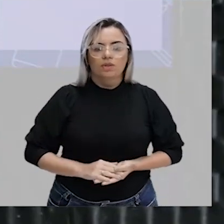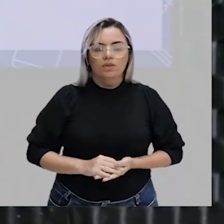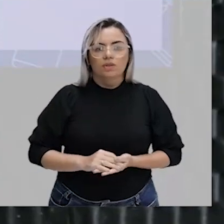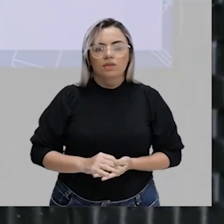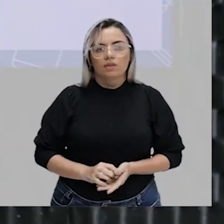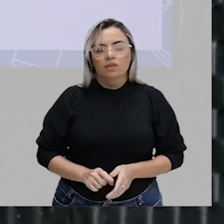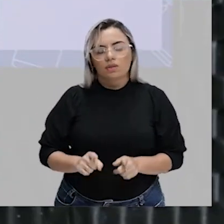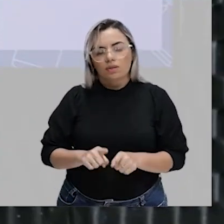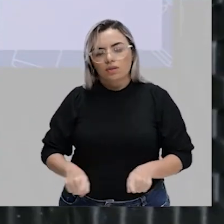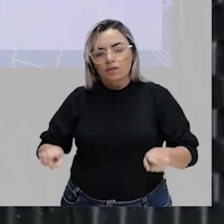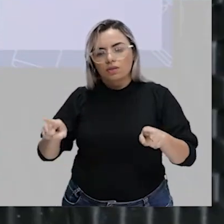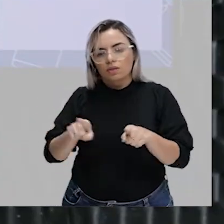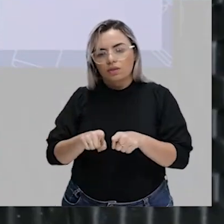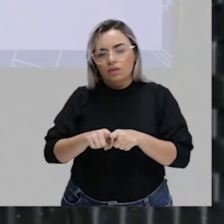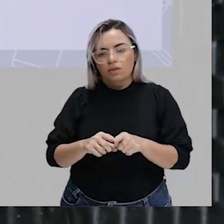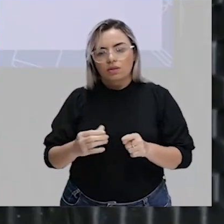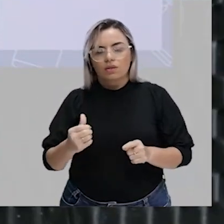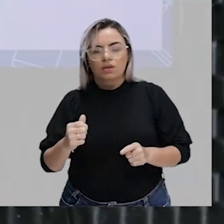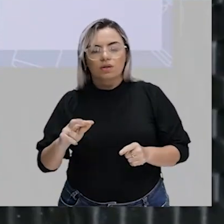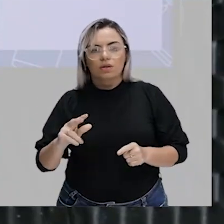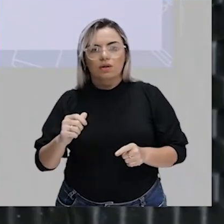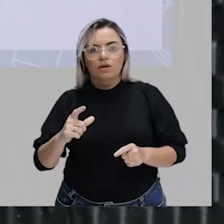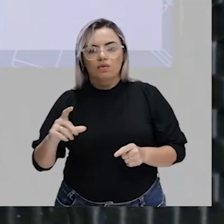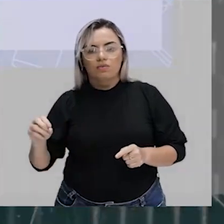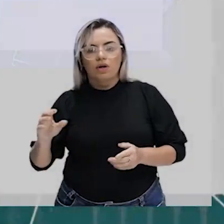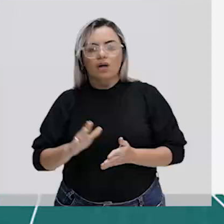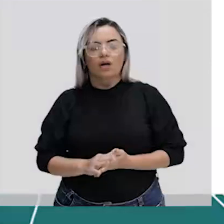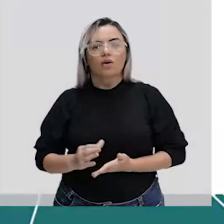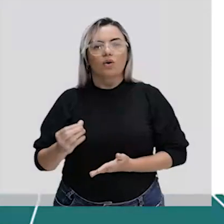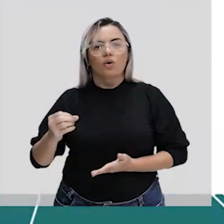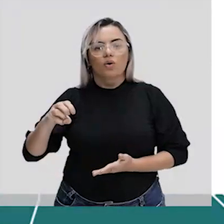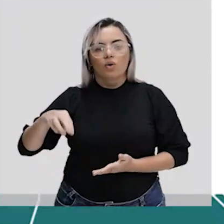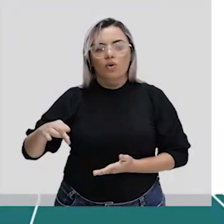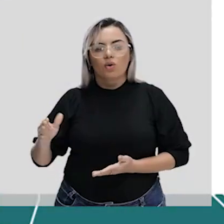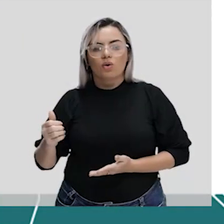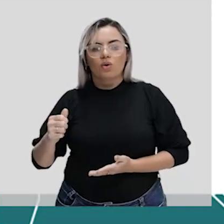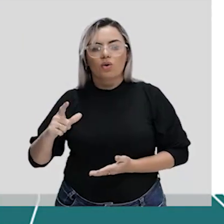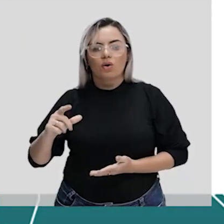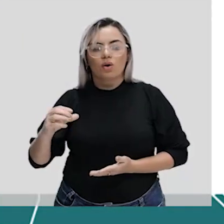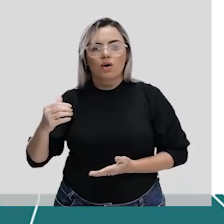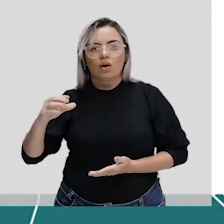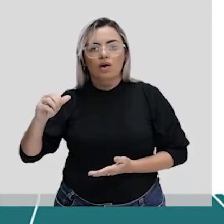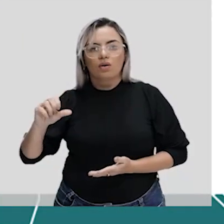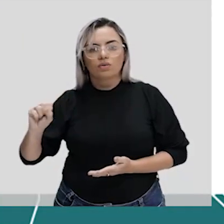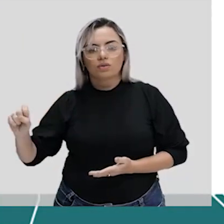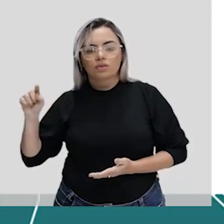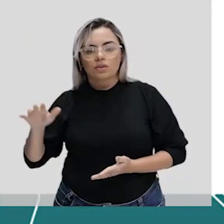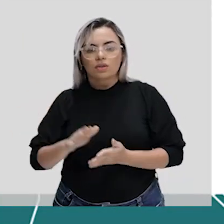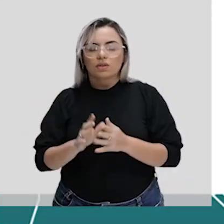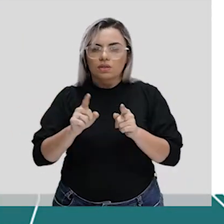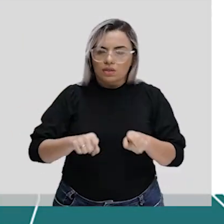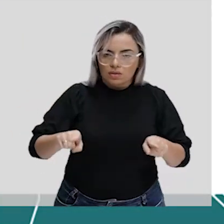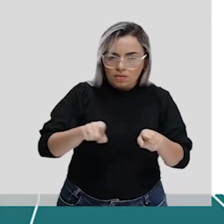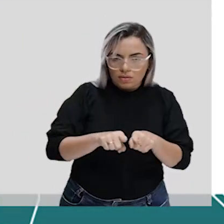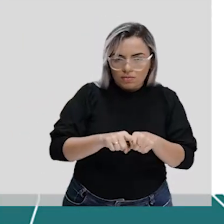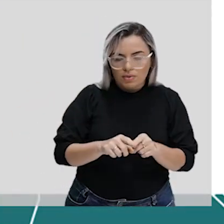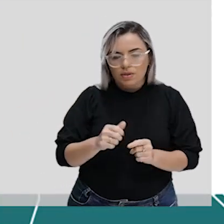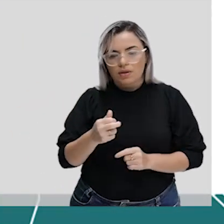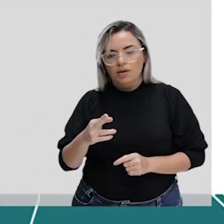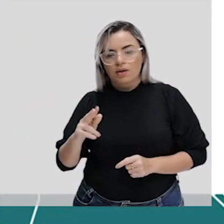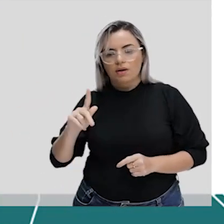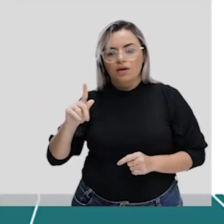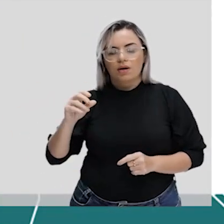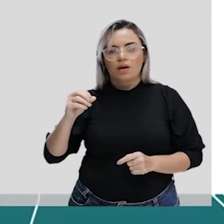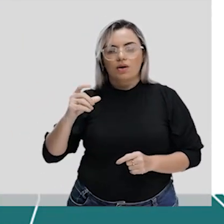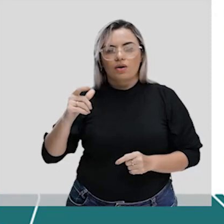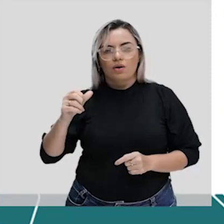Existe o cavalo com alças, exclusivamente masculino. As argolas, que também é exclusivamente masculino.